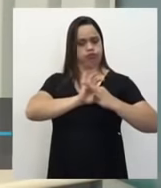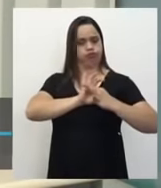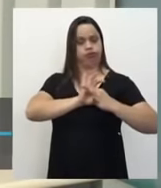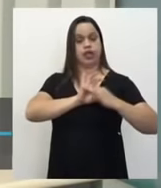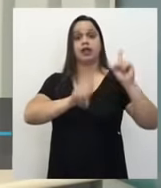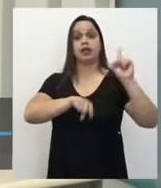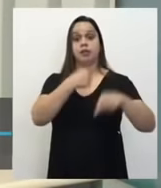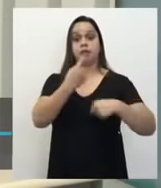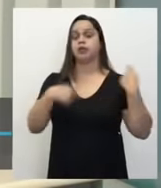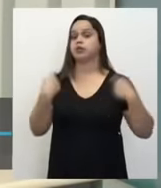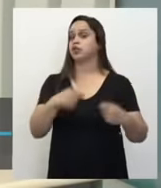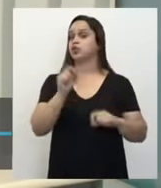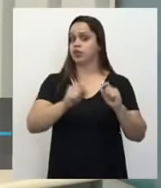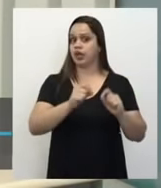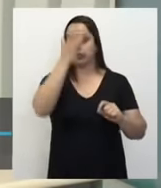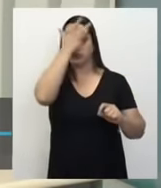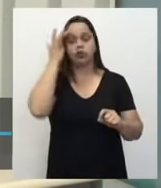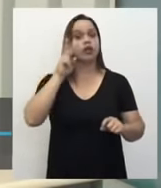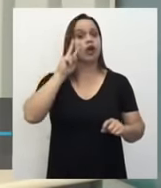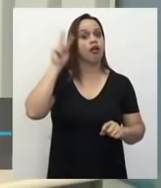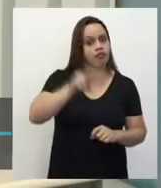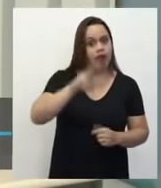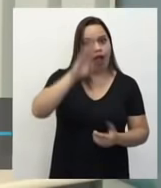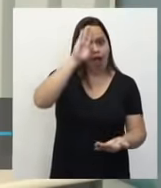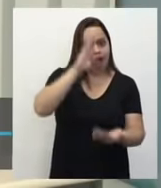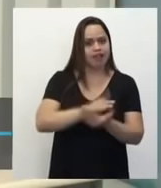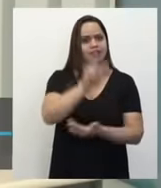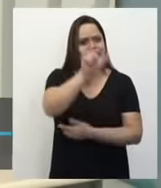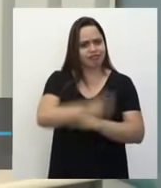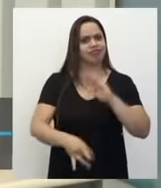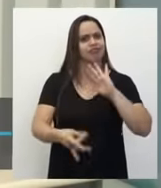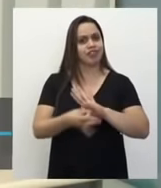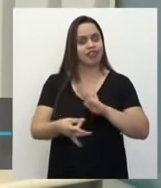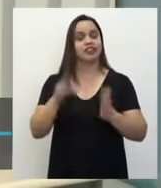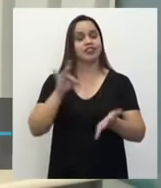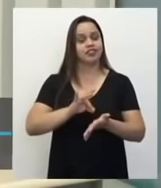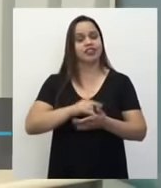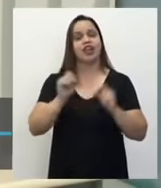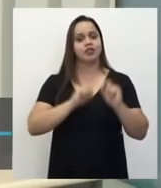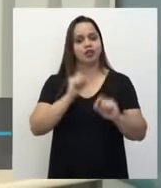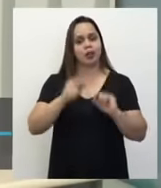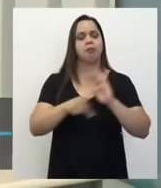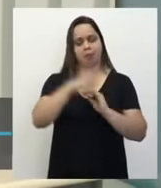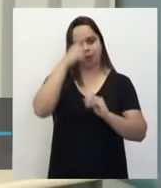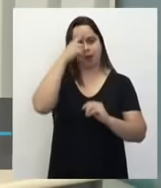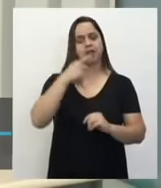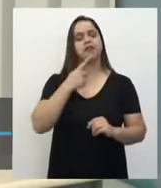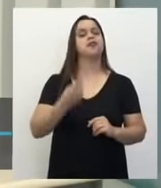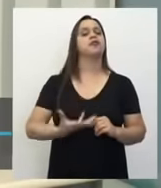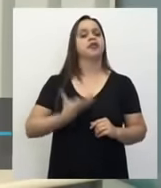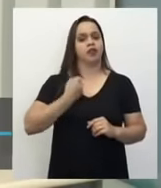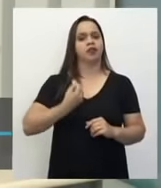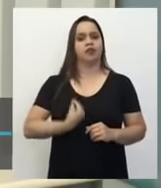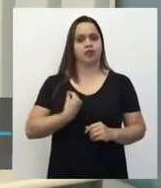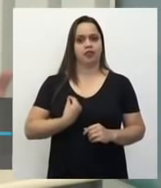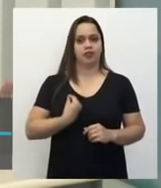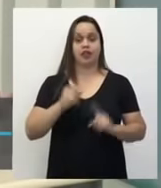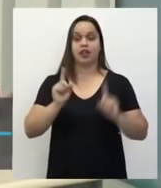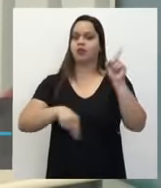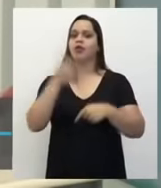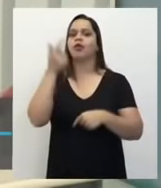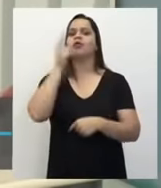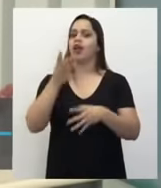público acredite que você é um salva-vidas. E é isso que faz com que os atores sejam premiados, sejam destacados, ou